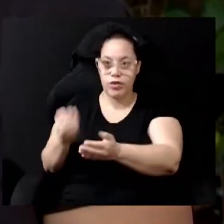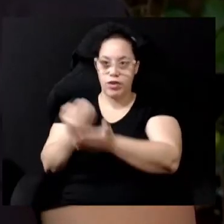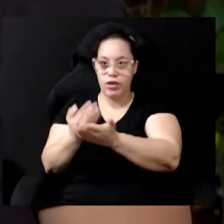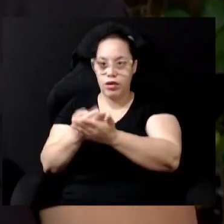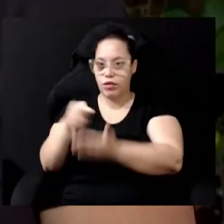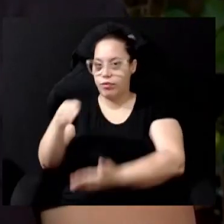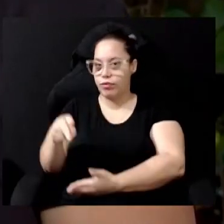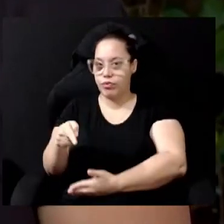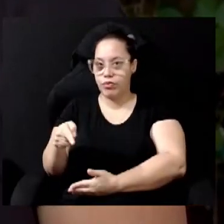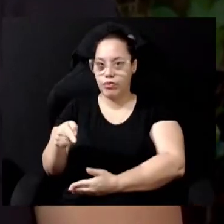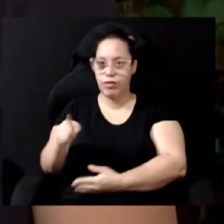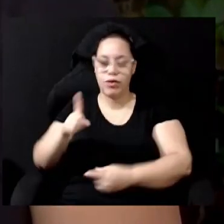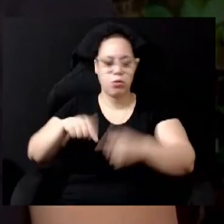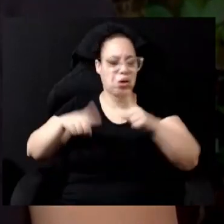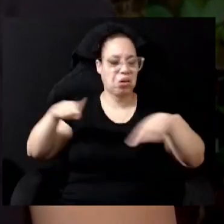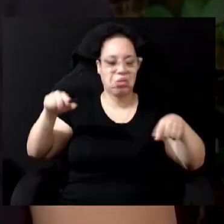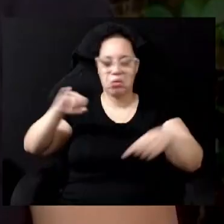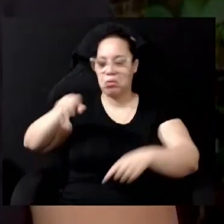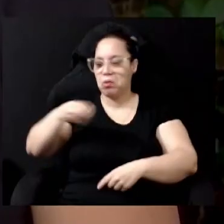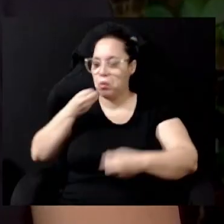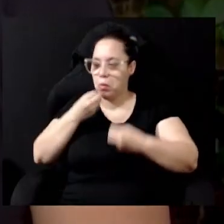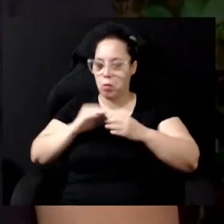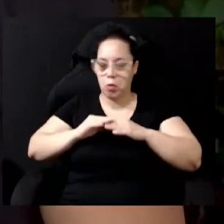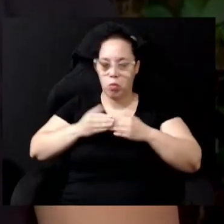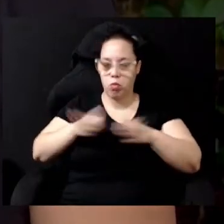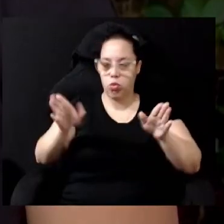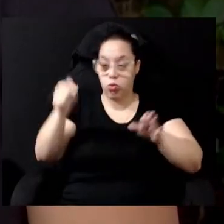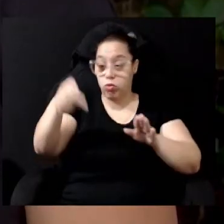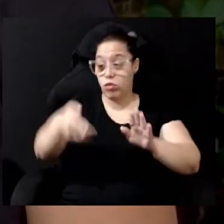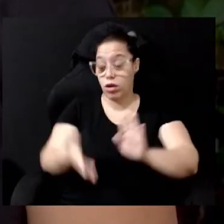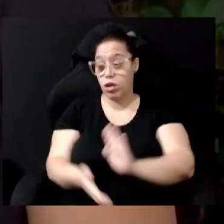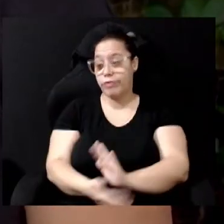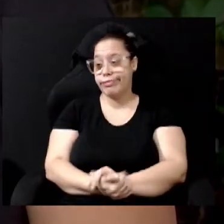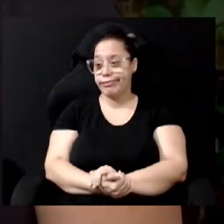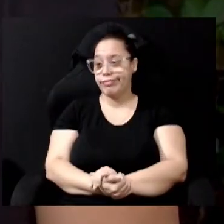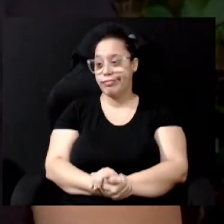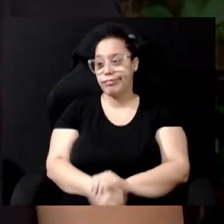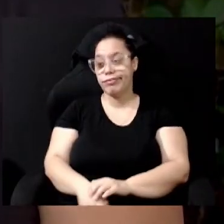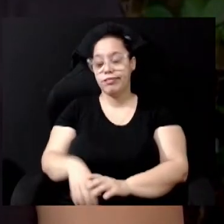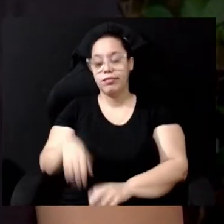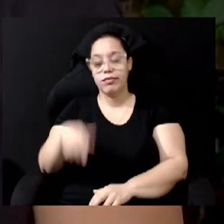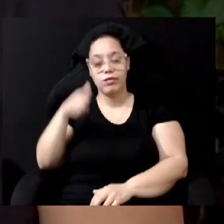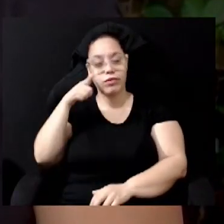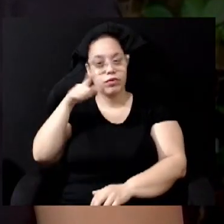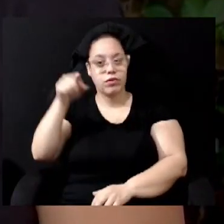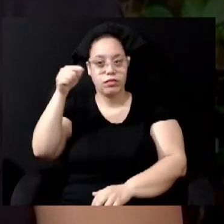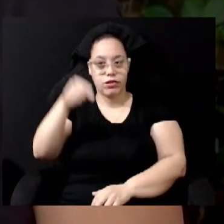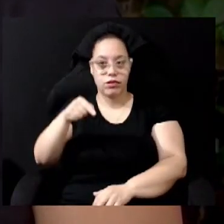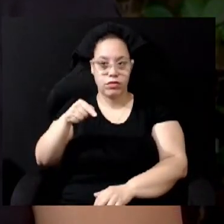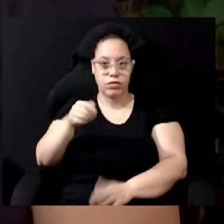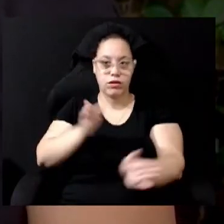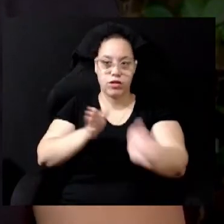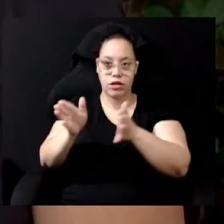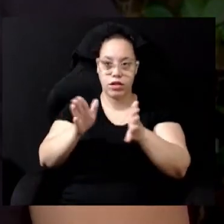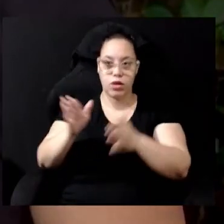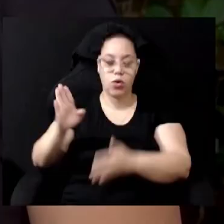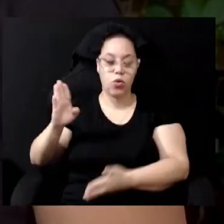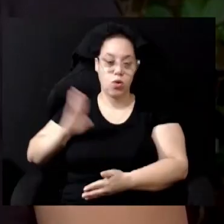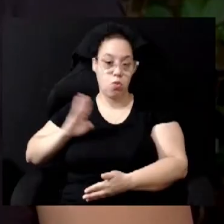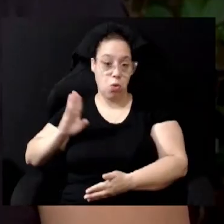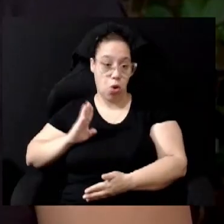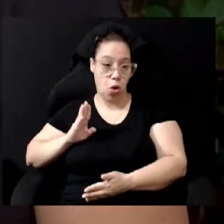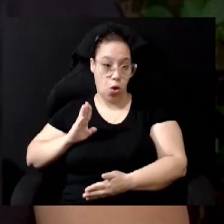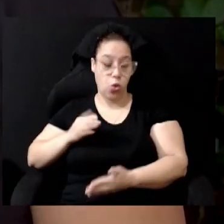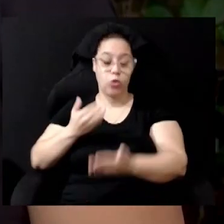série de oportunidades me abriram depois que eu vim para cá. E eu só consegui vir para cá porque eu tive acesso a uma série de bolsas de estudos. E hoje é